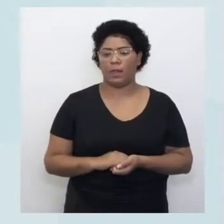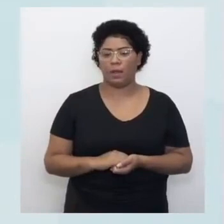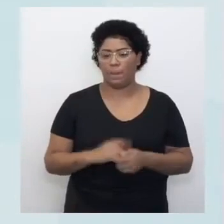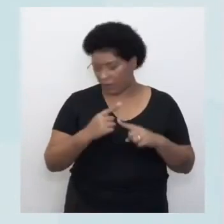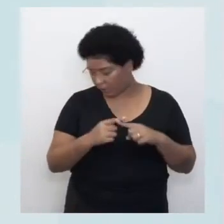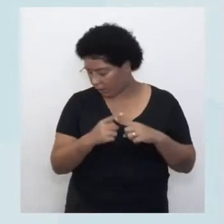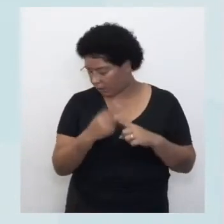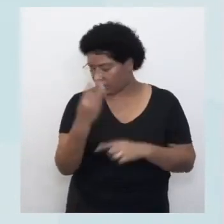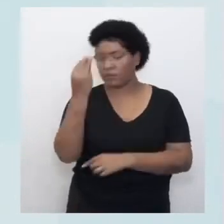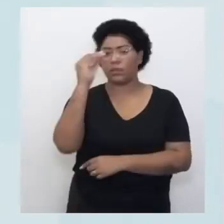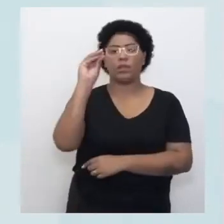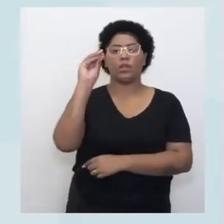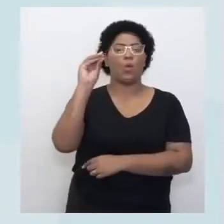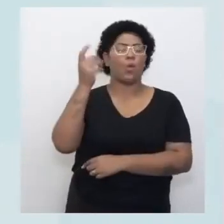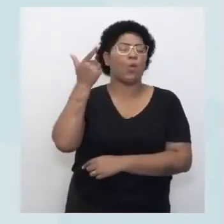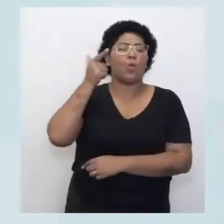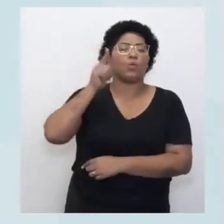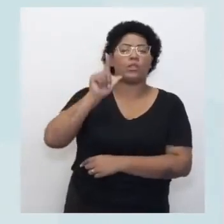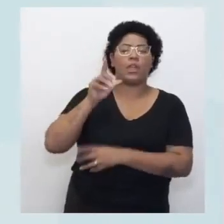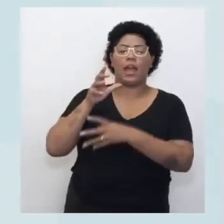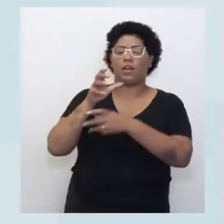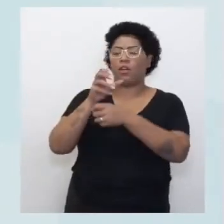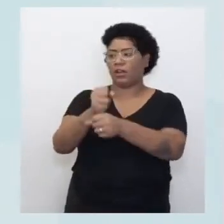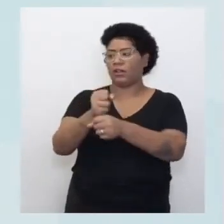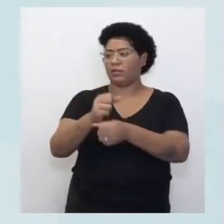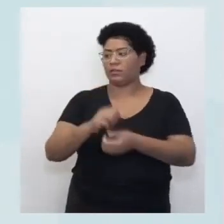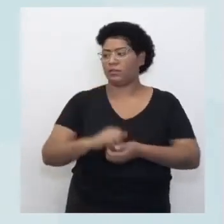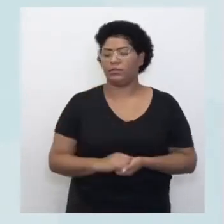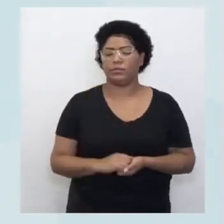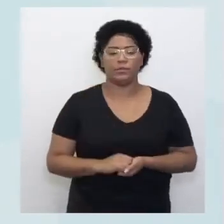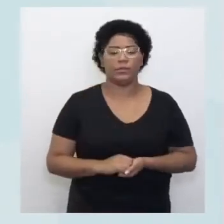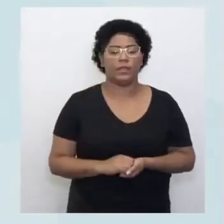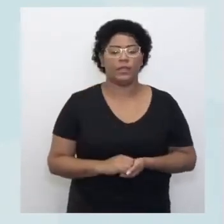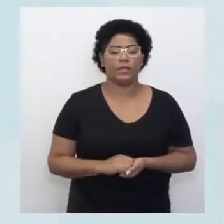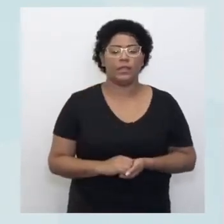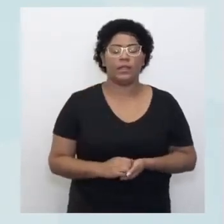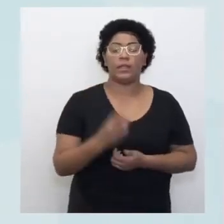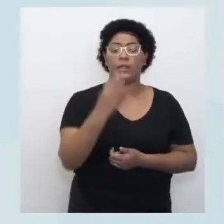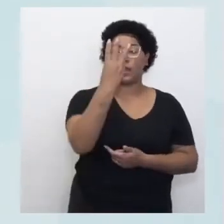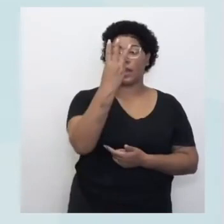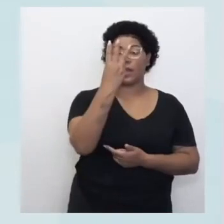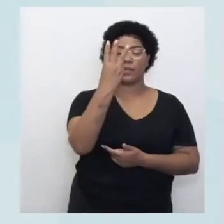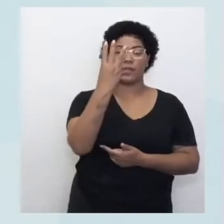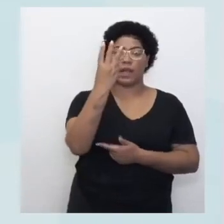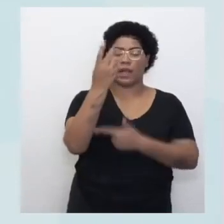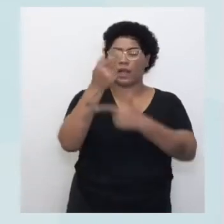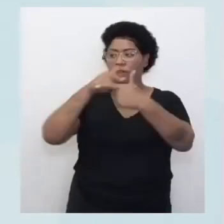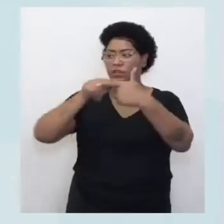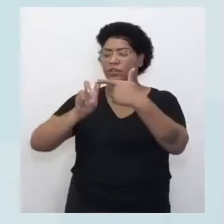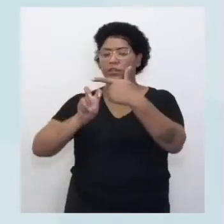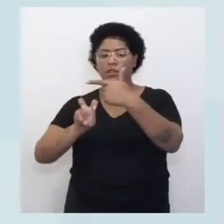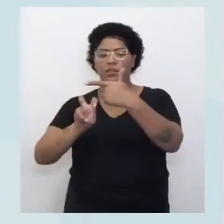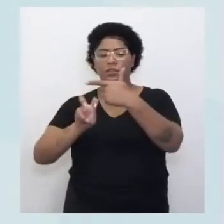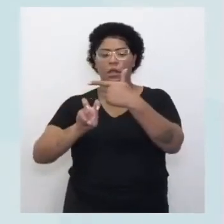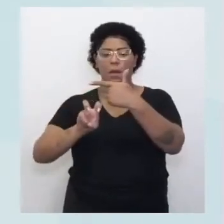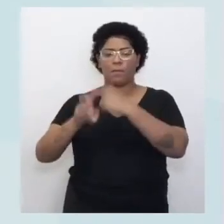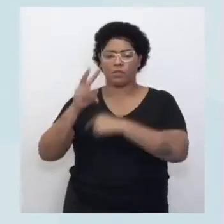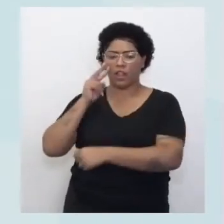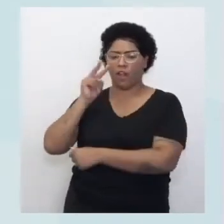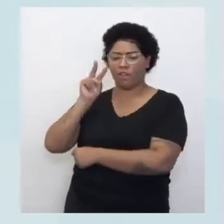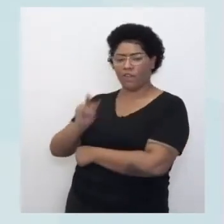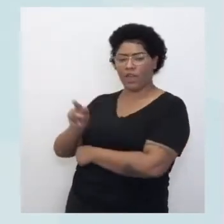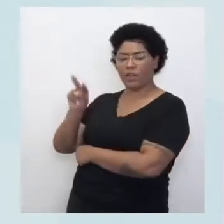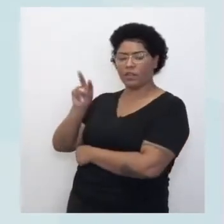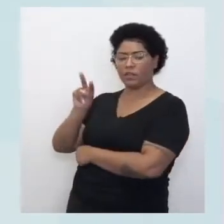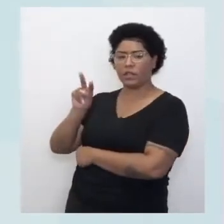numerador, eu não consigo multiplicar. Então, eu repito, 3 raiz de 5. Mas embaixo, tá vendo que eu